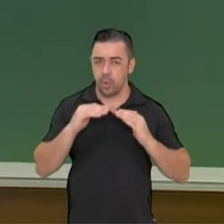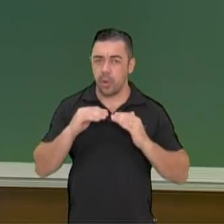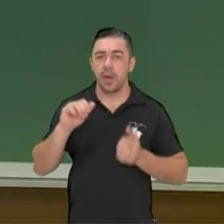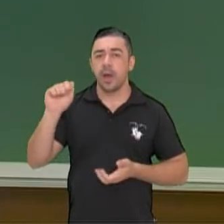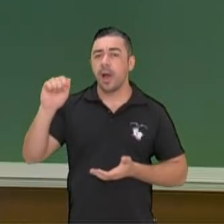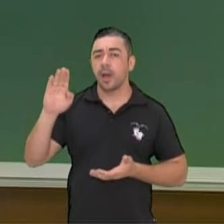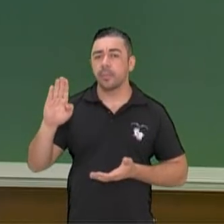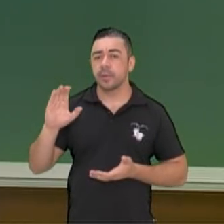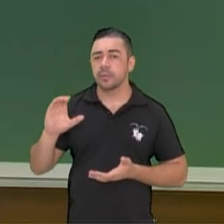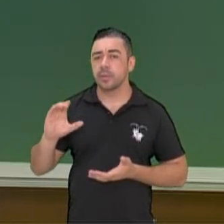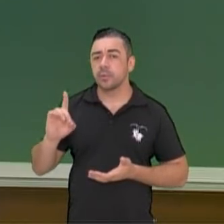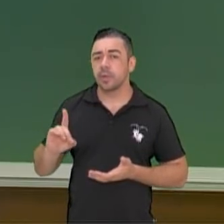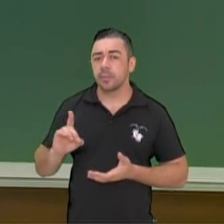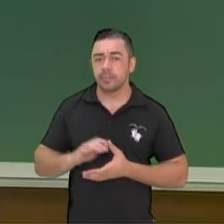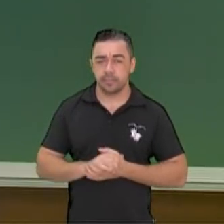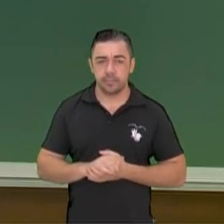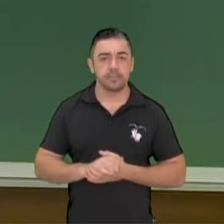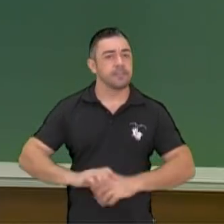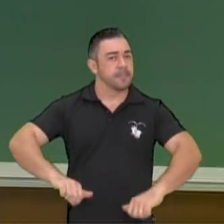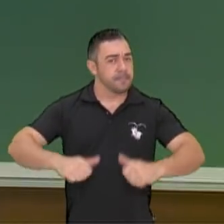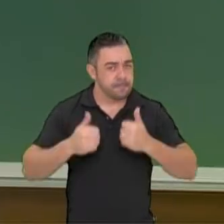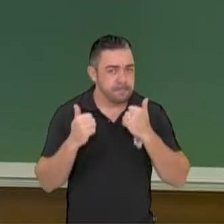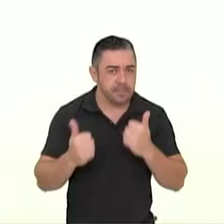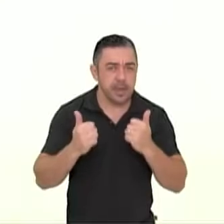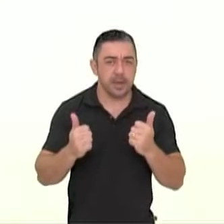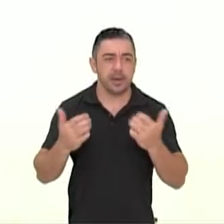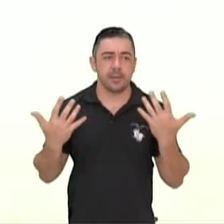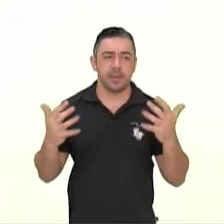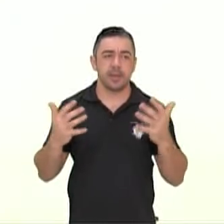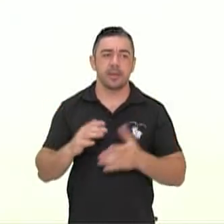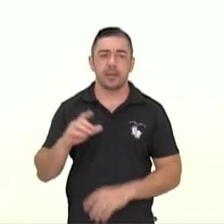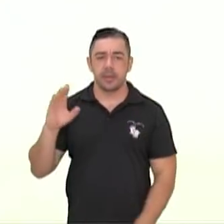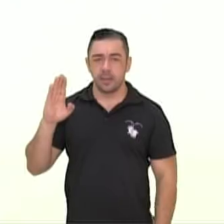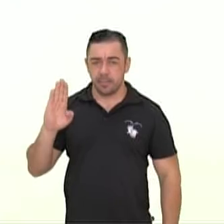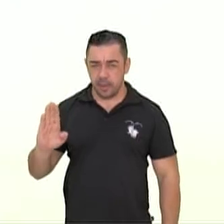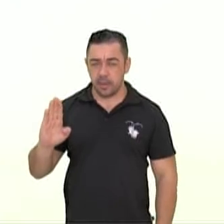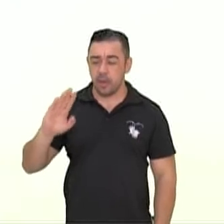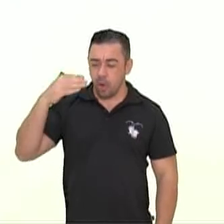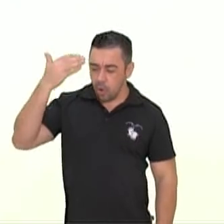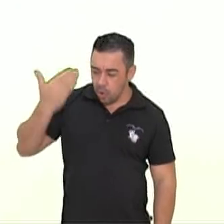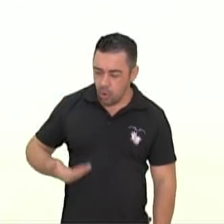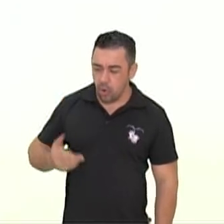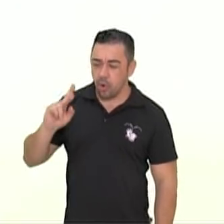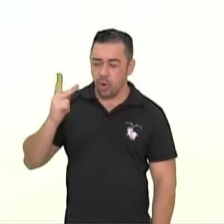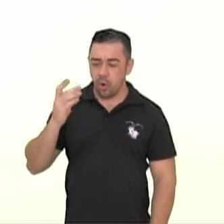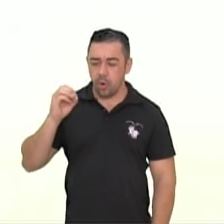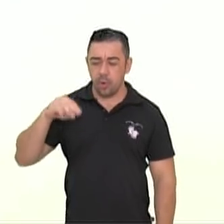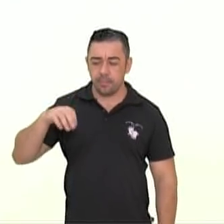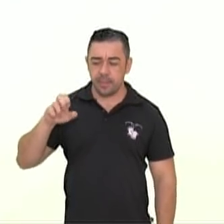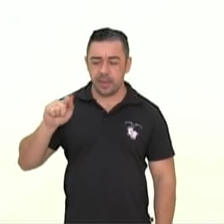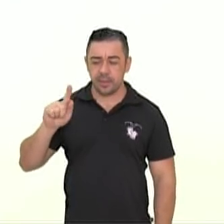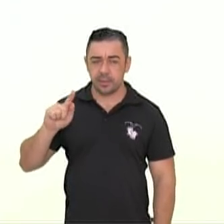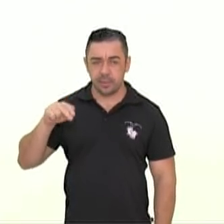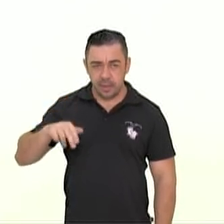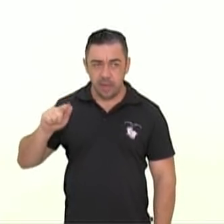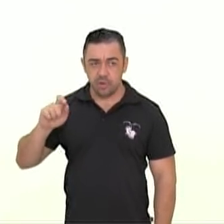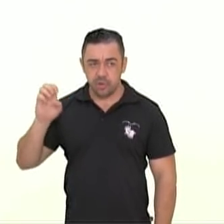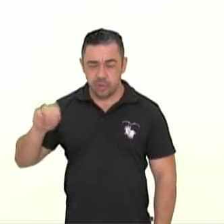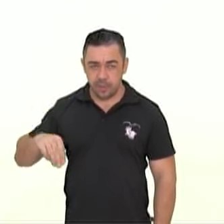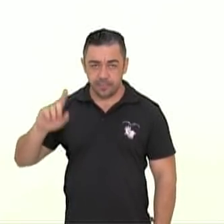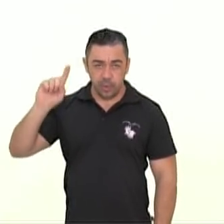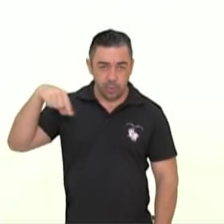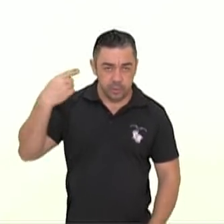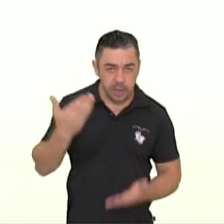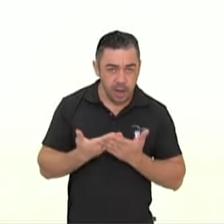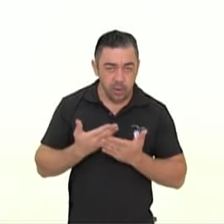Letra A, B, C ou D, galerinha? Muito bem, a letra B, homenagem. Fechamos aí,